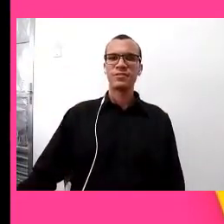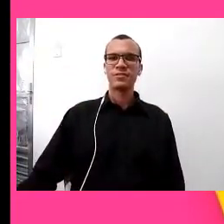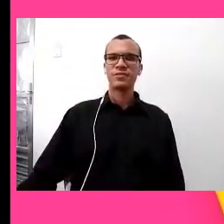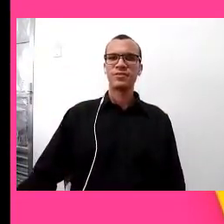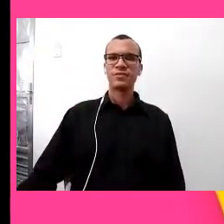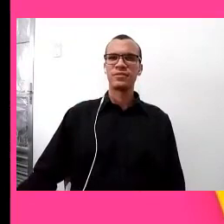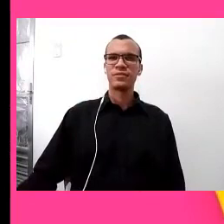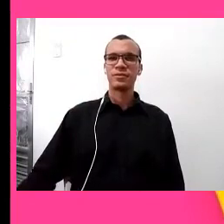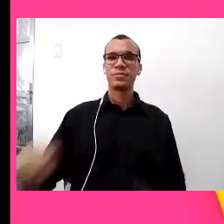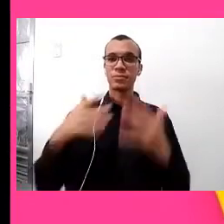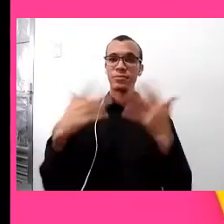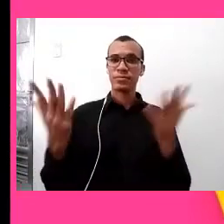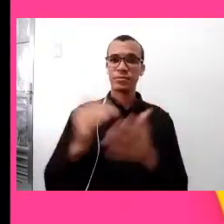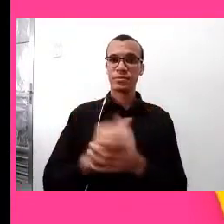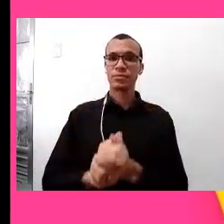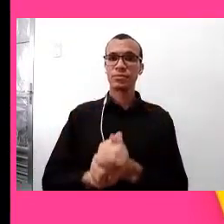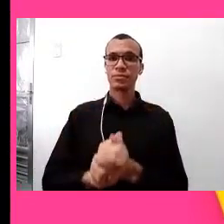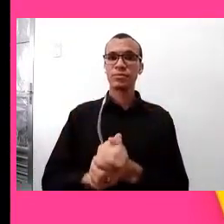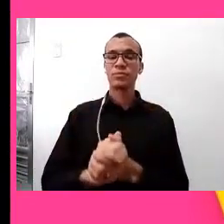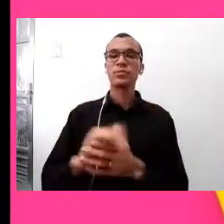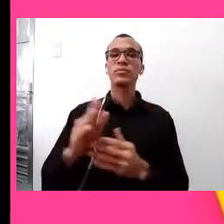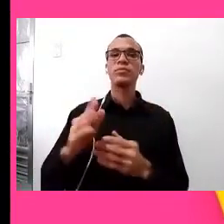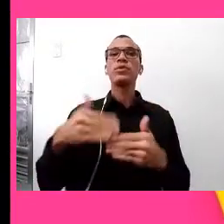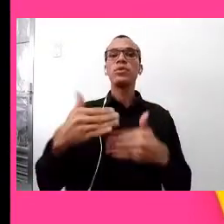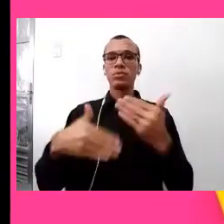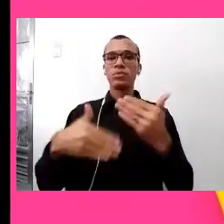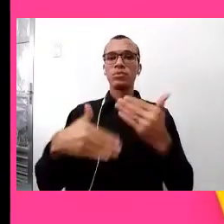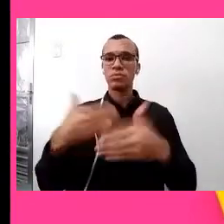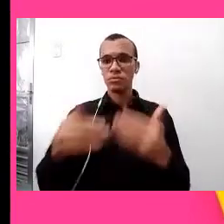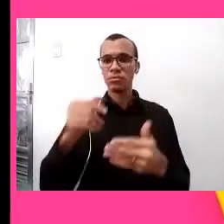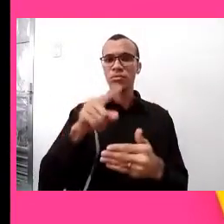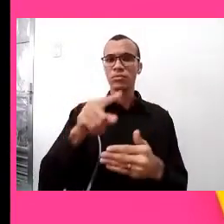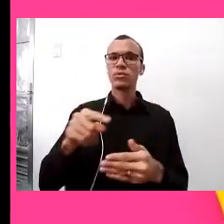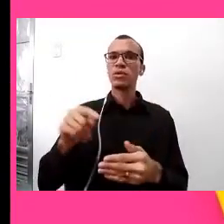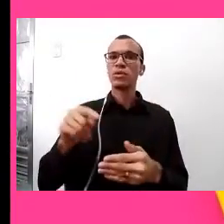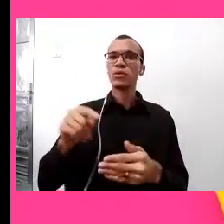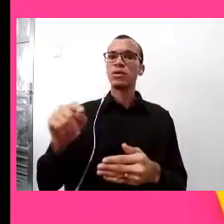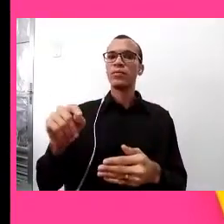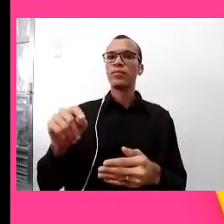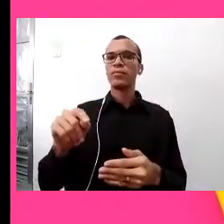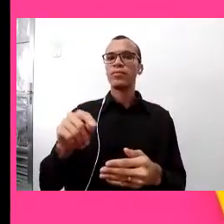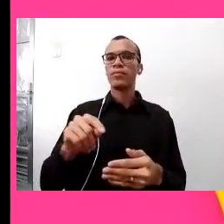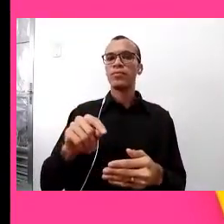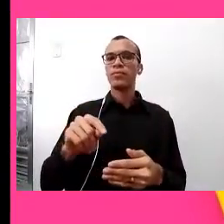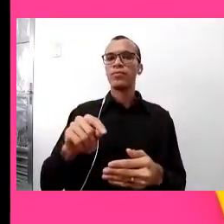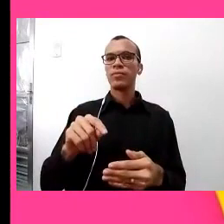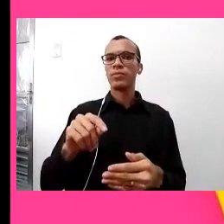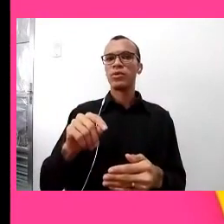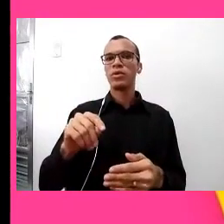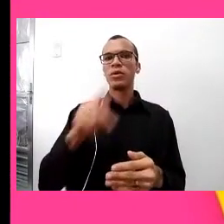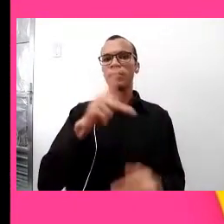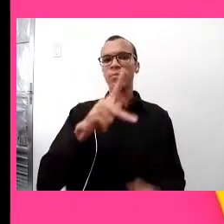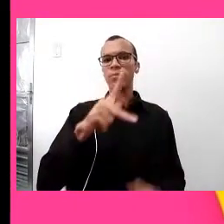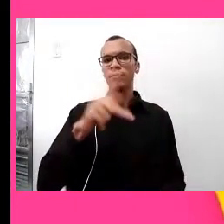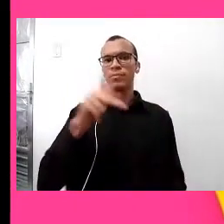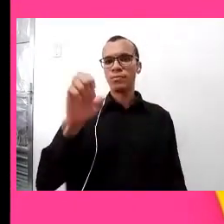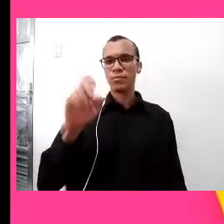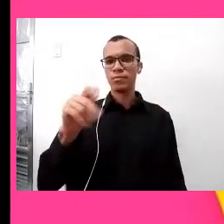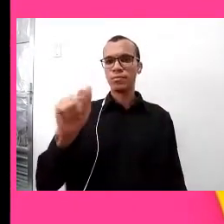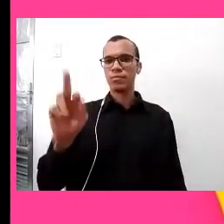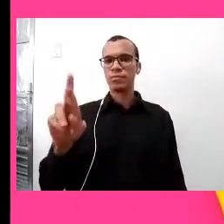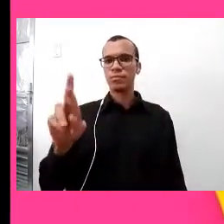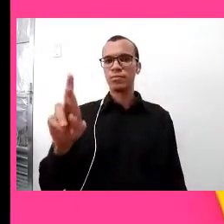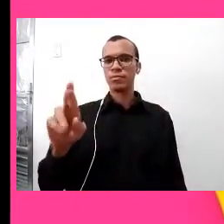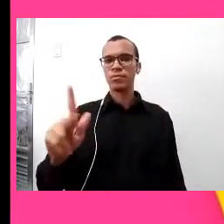Então, no processo de exportação do SketchUp para o Pepakura, você tem que exportar ele